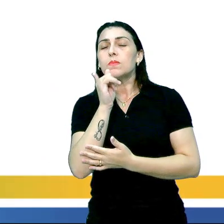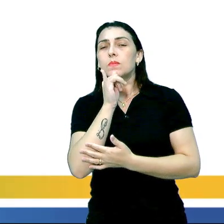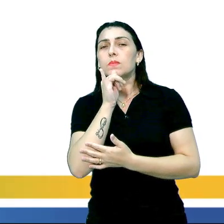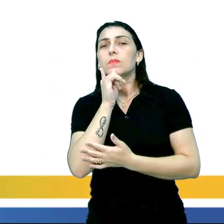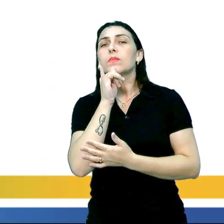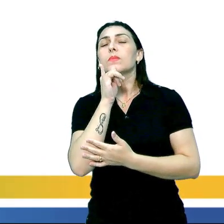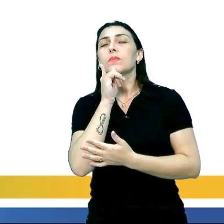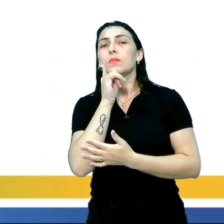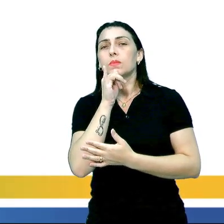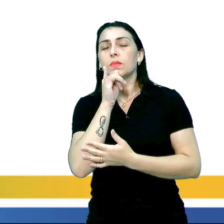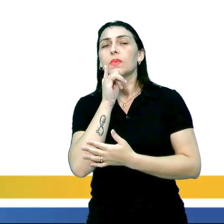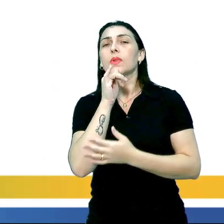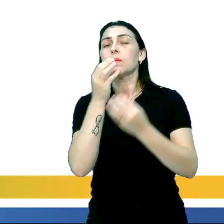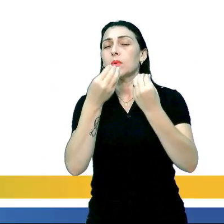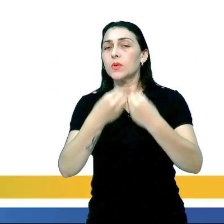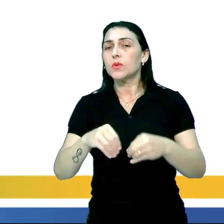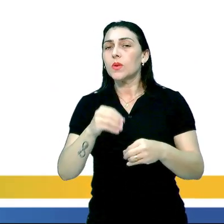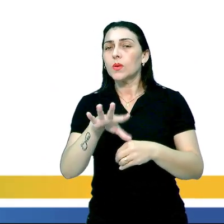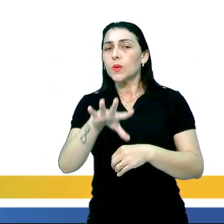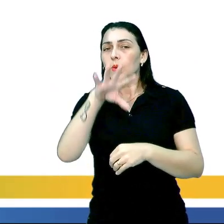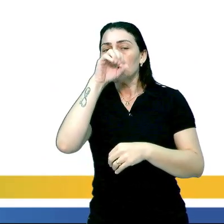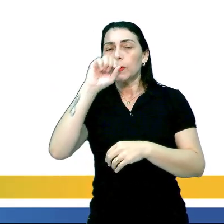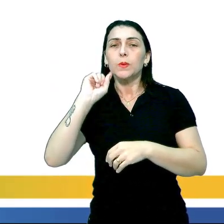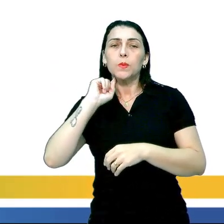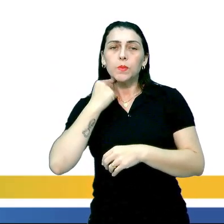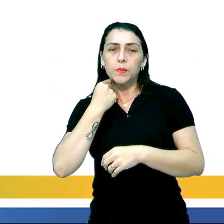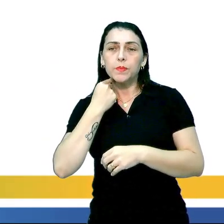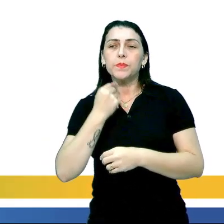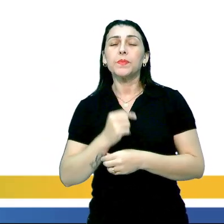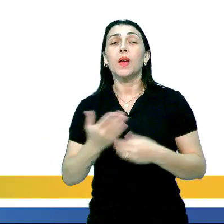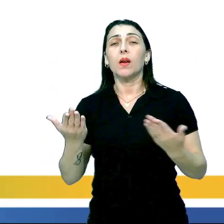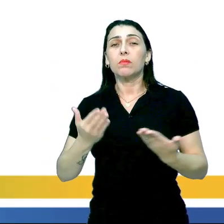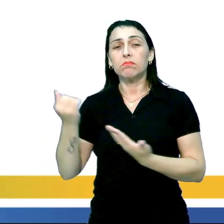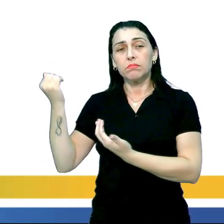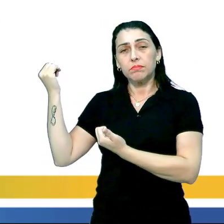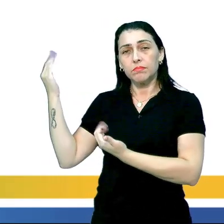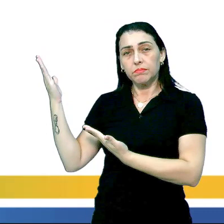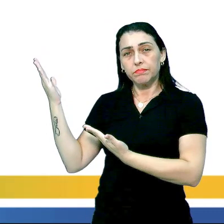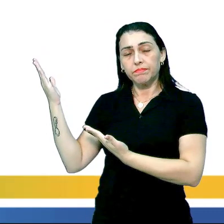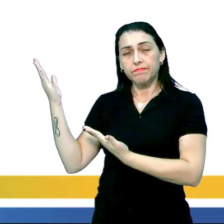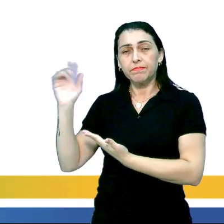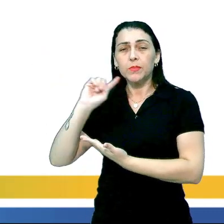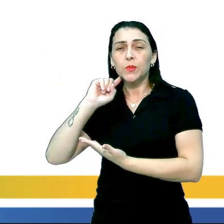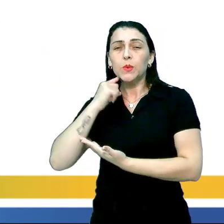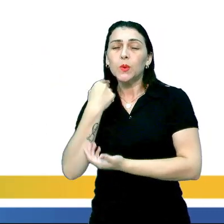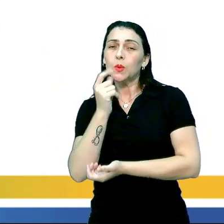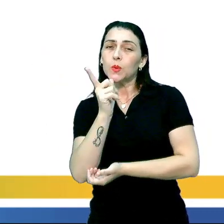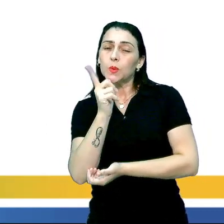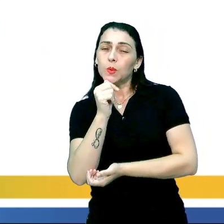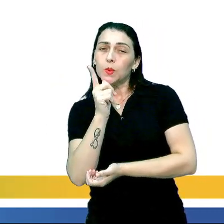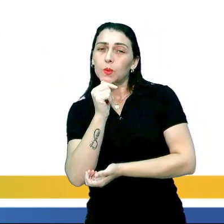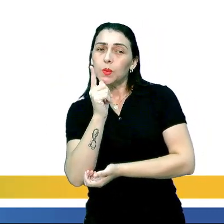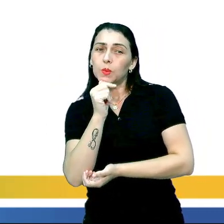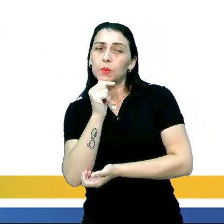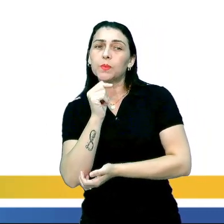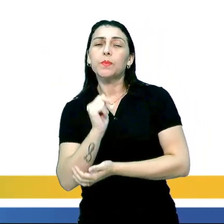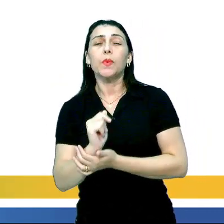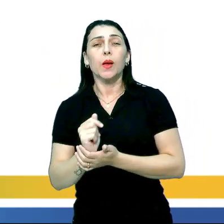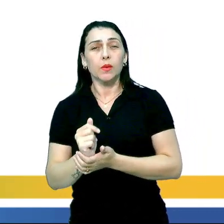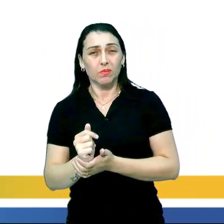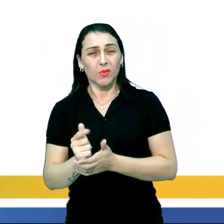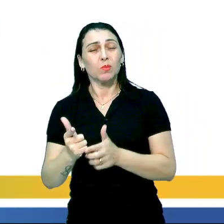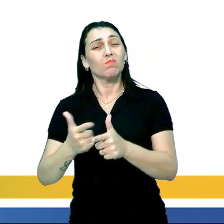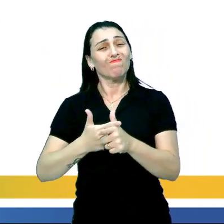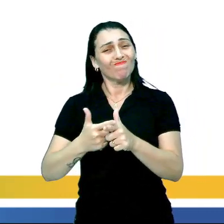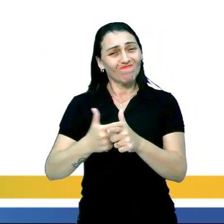e os danos da poluição do ar. Vamos agora falar da poluição da água. A poluição da água é um